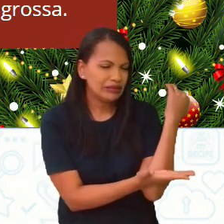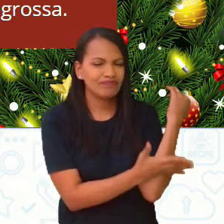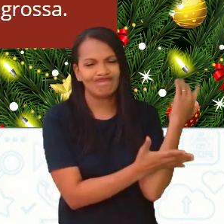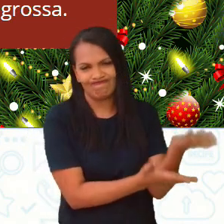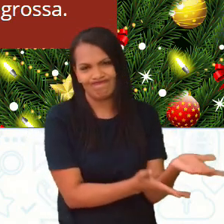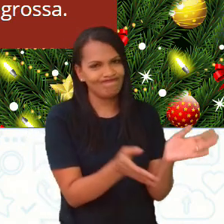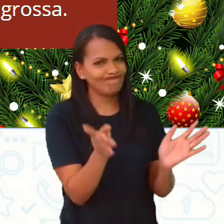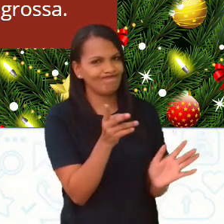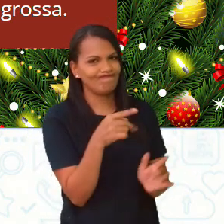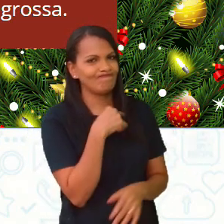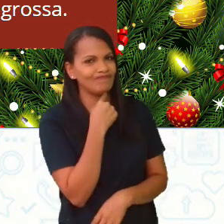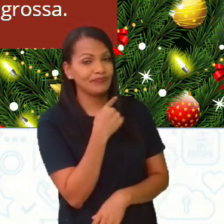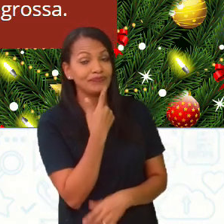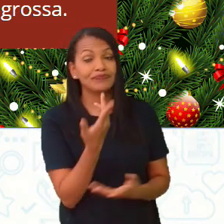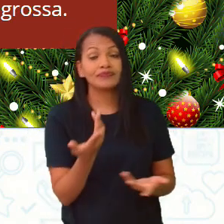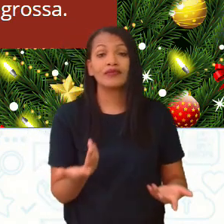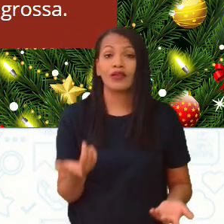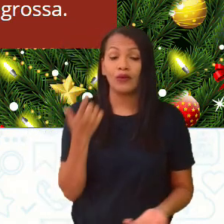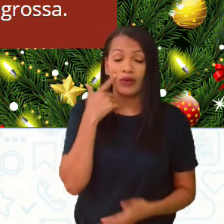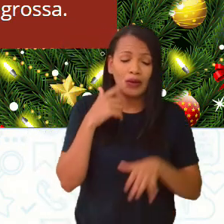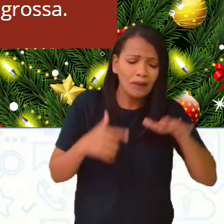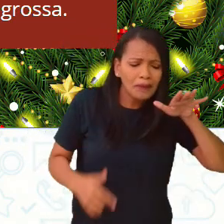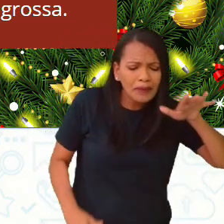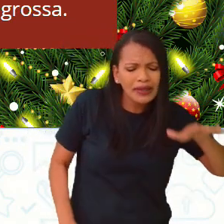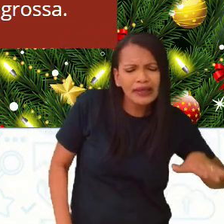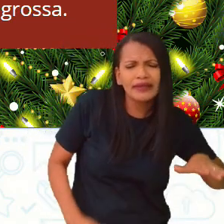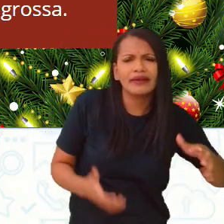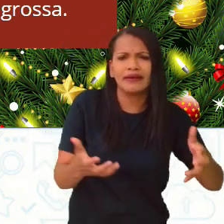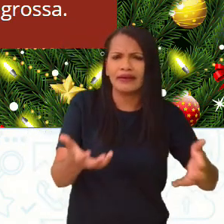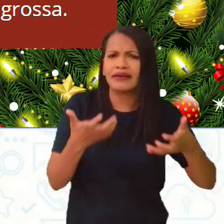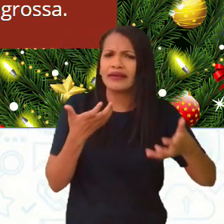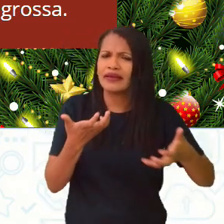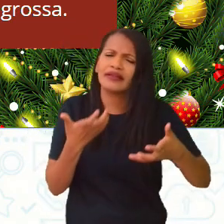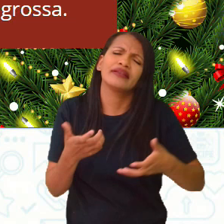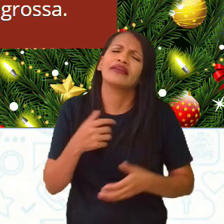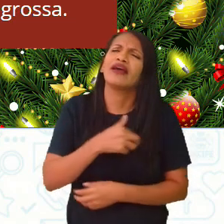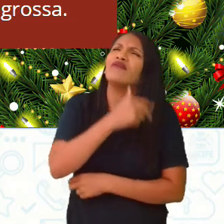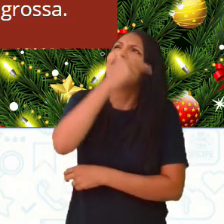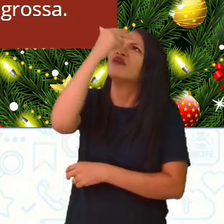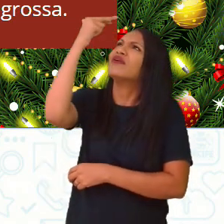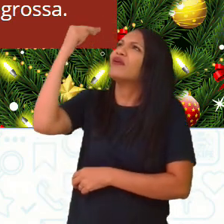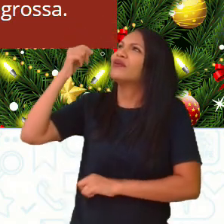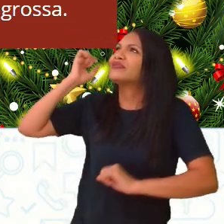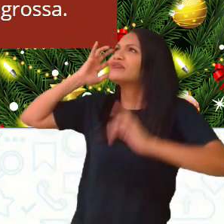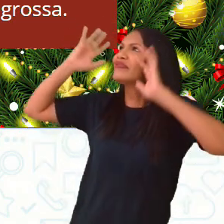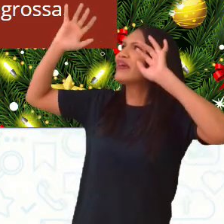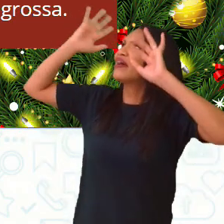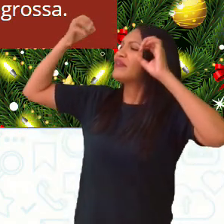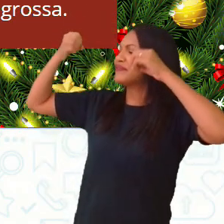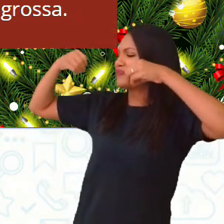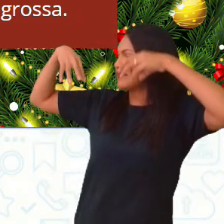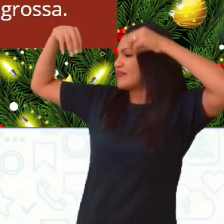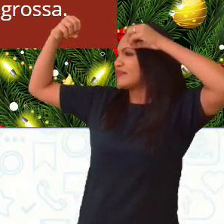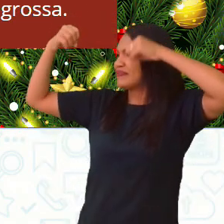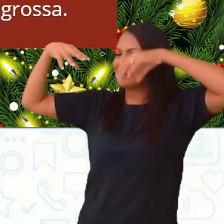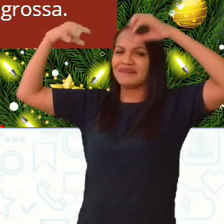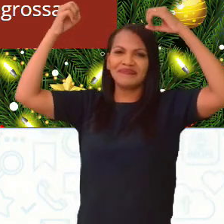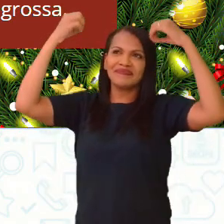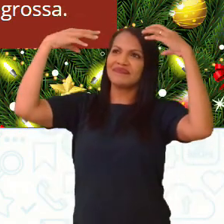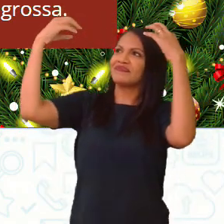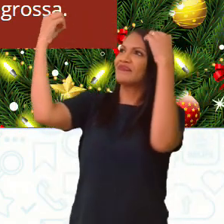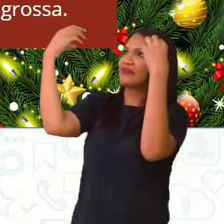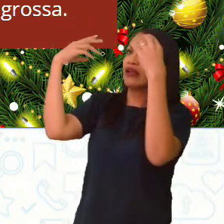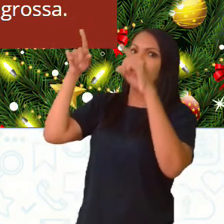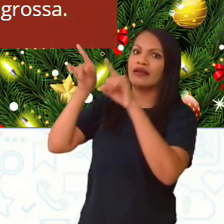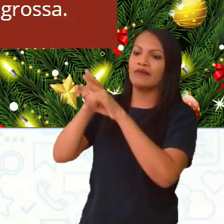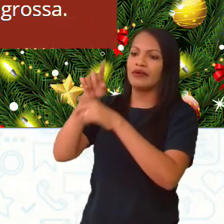desde pequena, desejava ser uma árvore de Natal. Sonhava com as luzes piscando, imaginava-se recebendo os